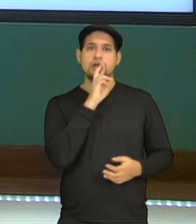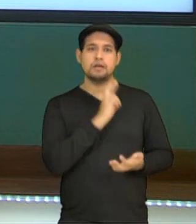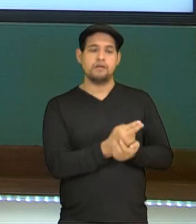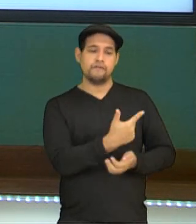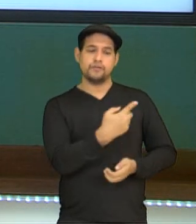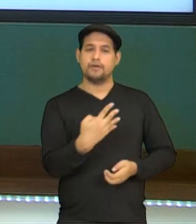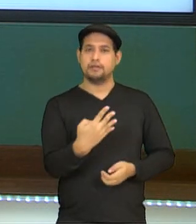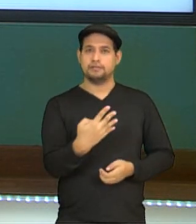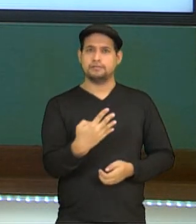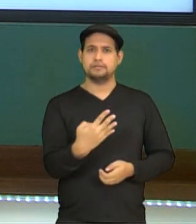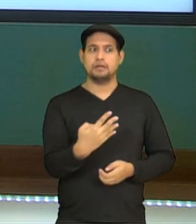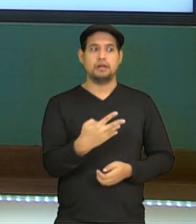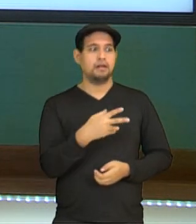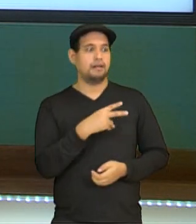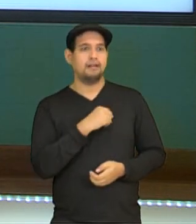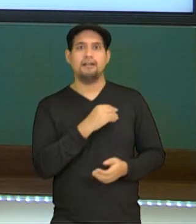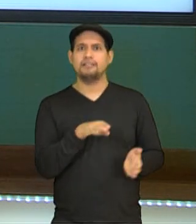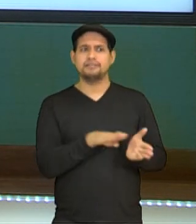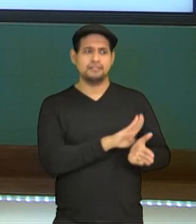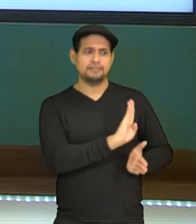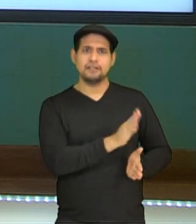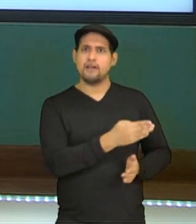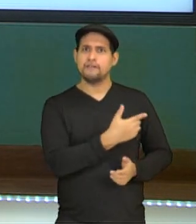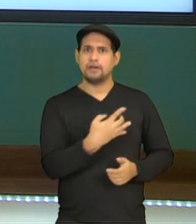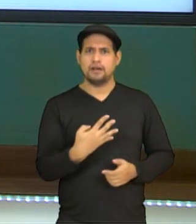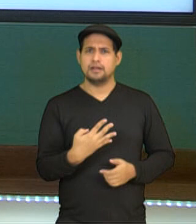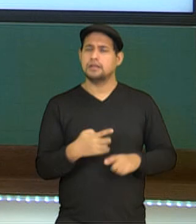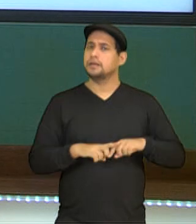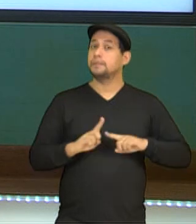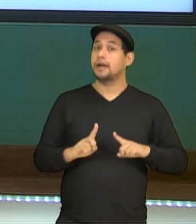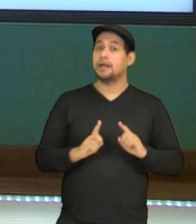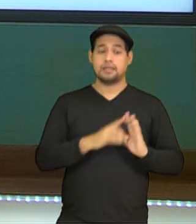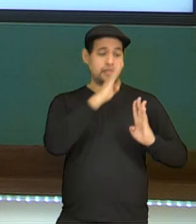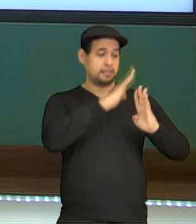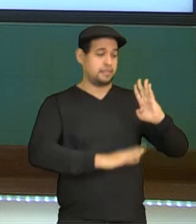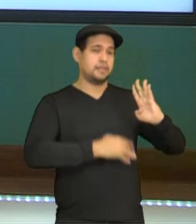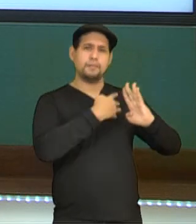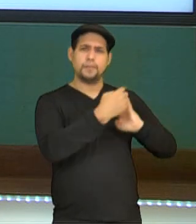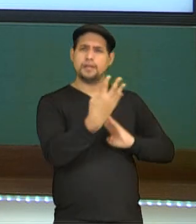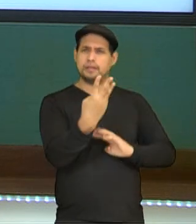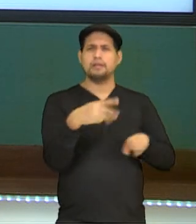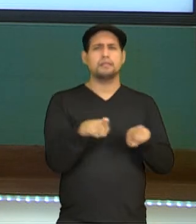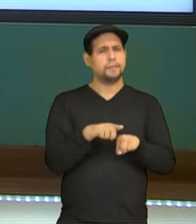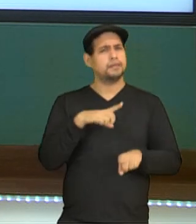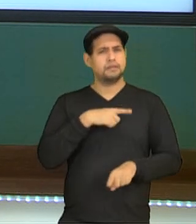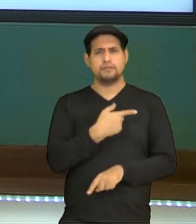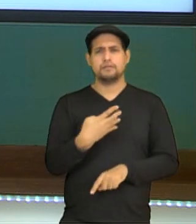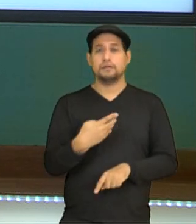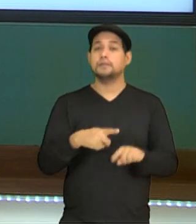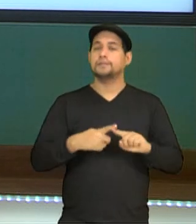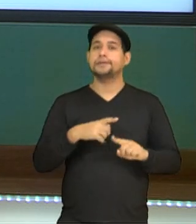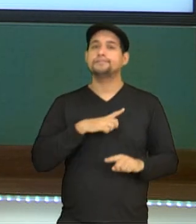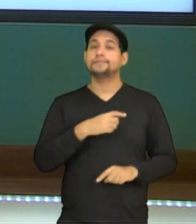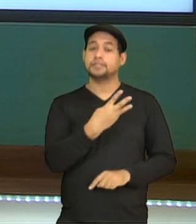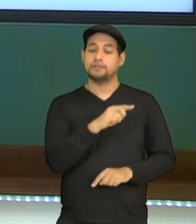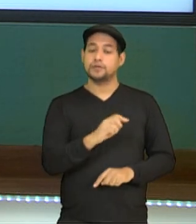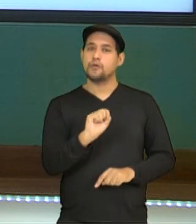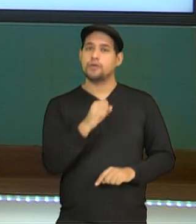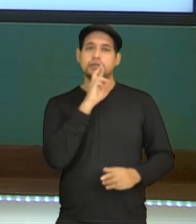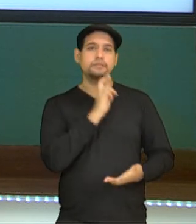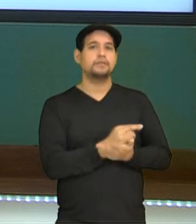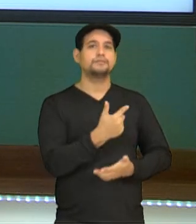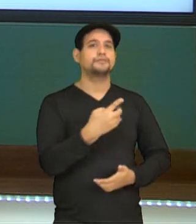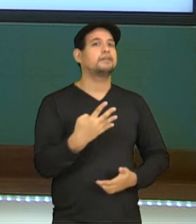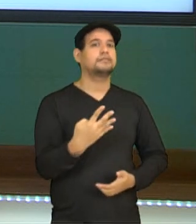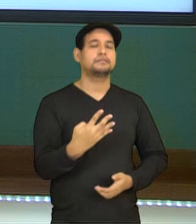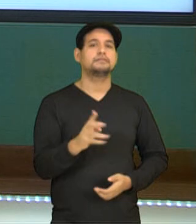6 é 24. Opa, cheguei lá no 24. Lá na tabuada do 3 também tem o 24. Então é 3 vezes 8,